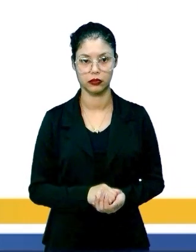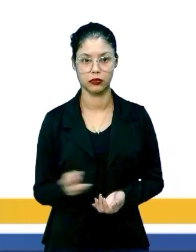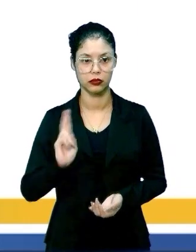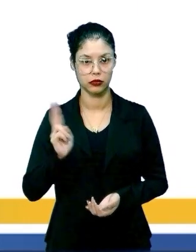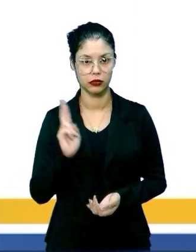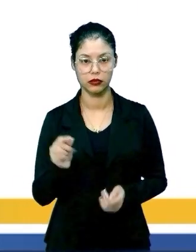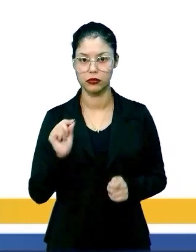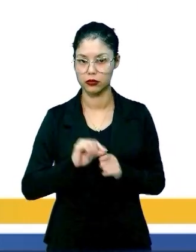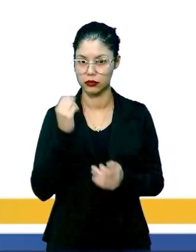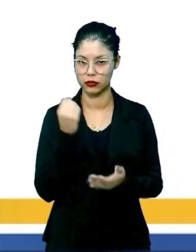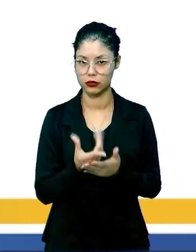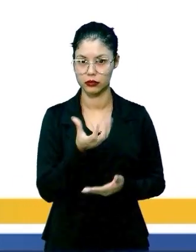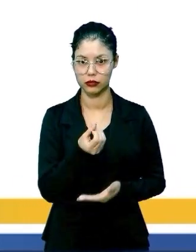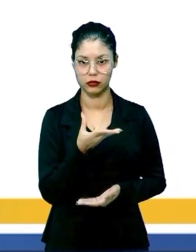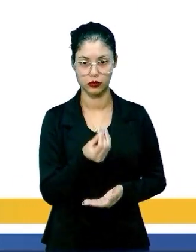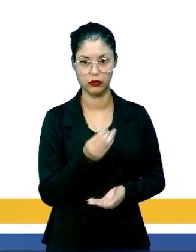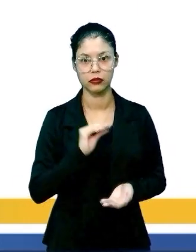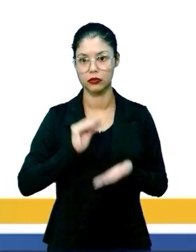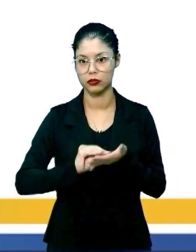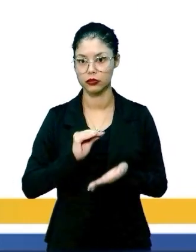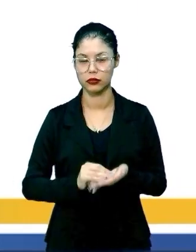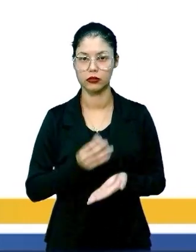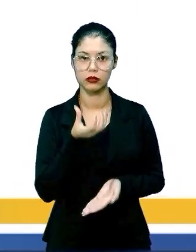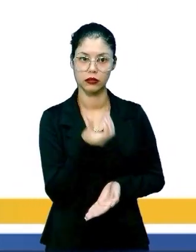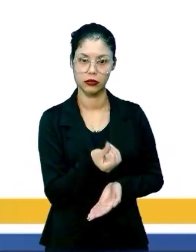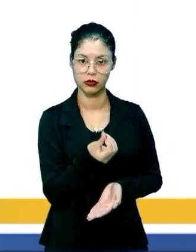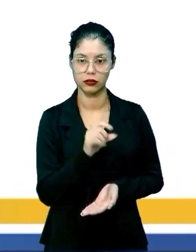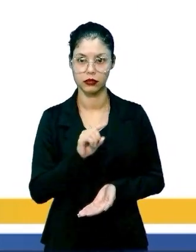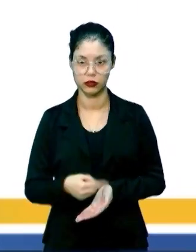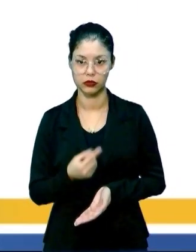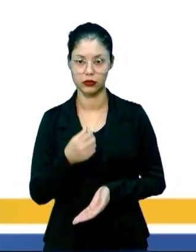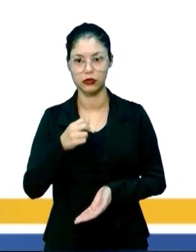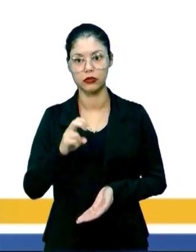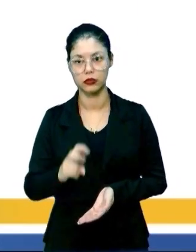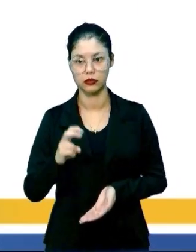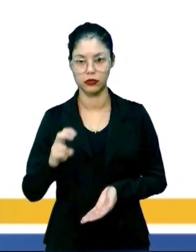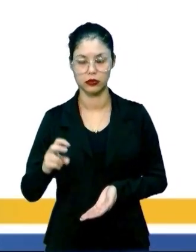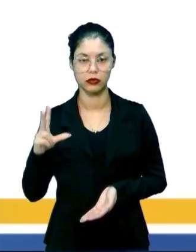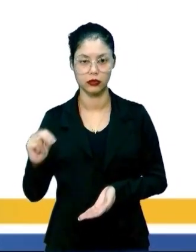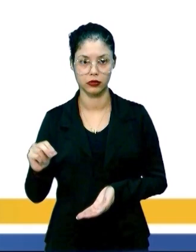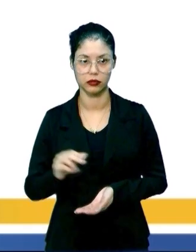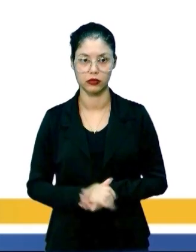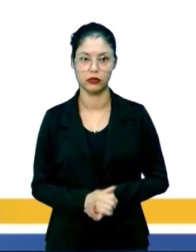66.550. Efetuando o pagamento de 60 mil, sobraria um saldo de R$